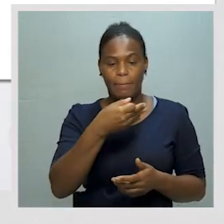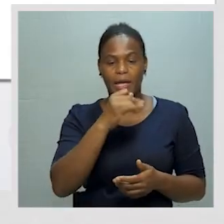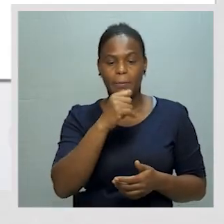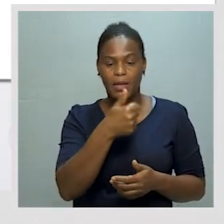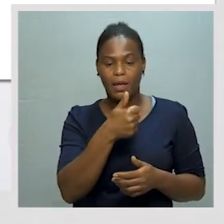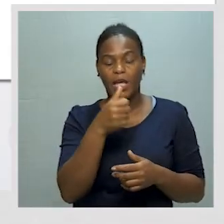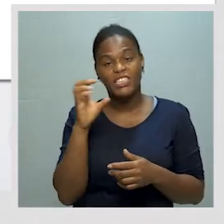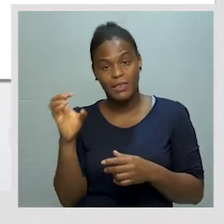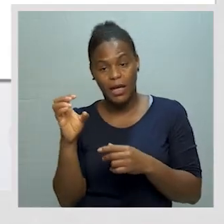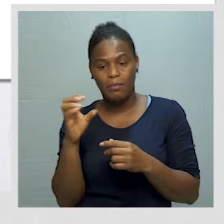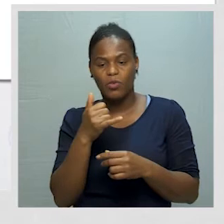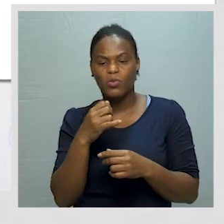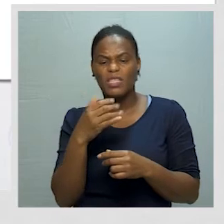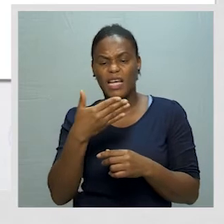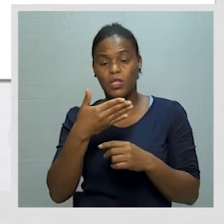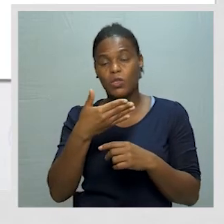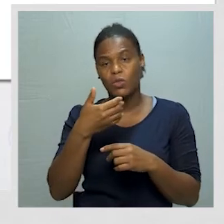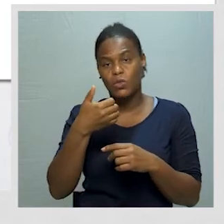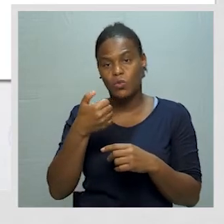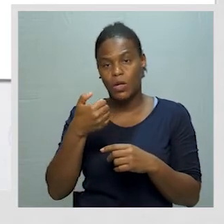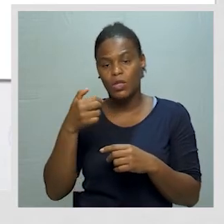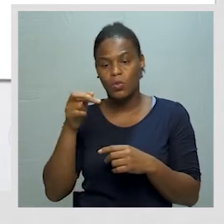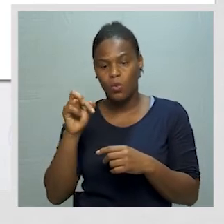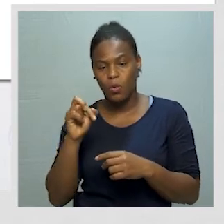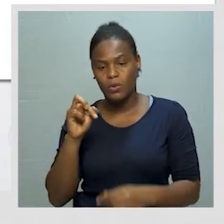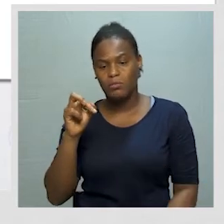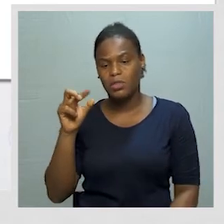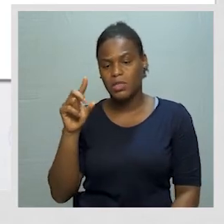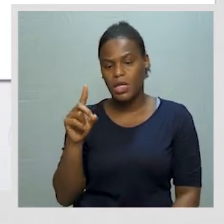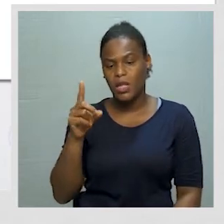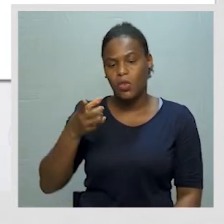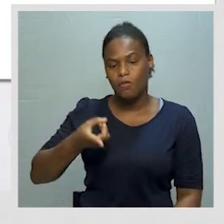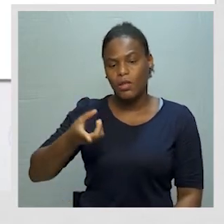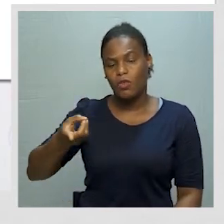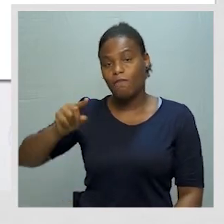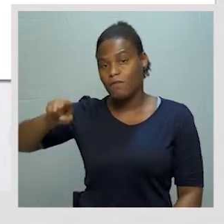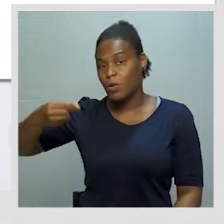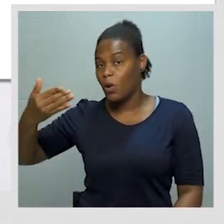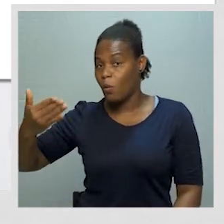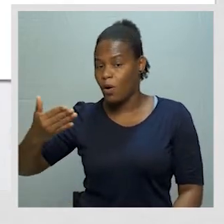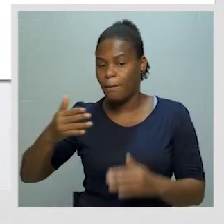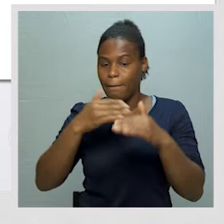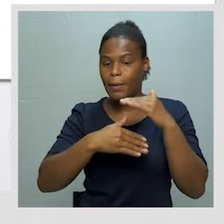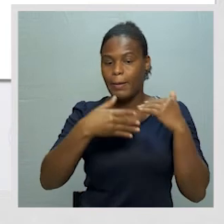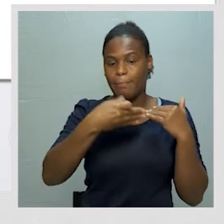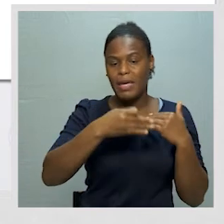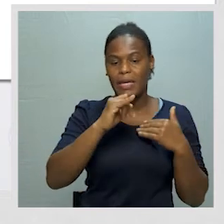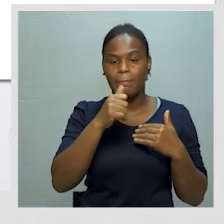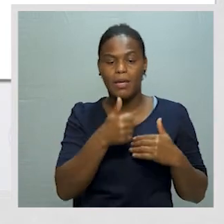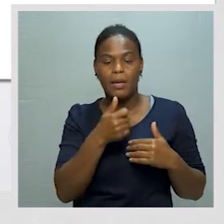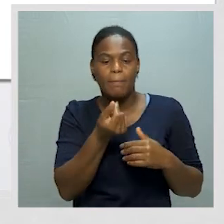de 2015 é 158.699,1. PIB a